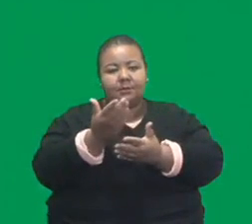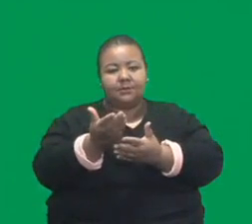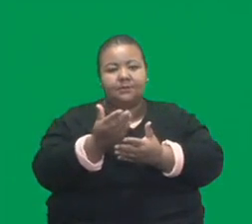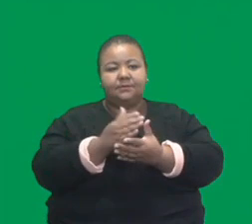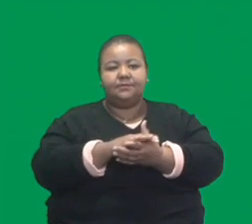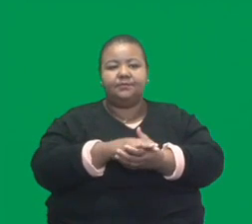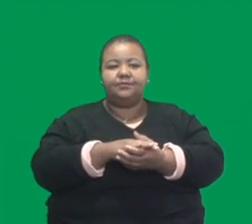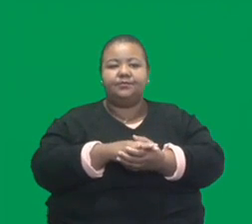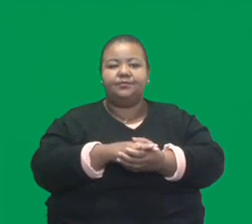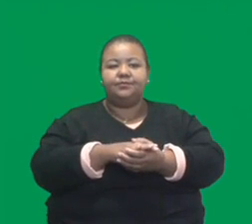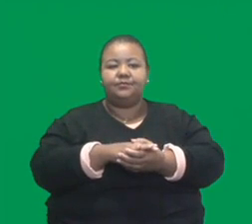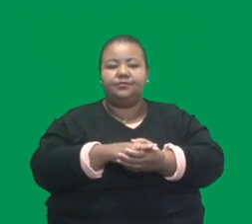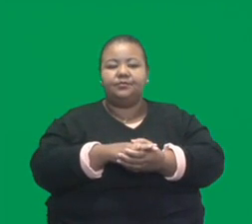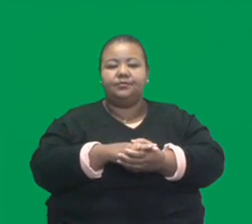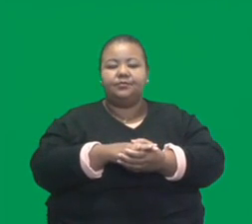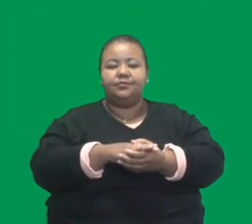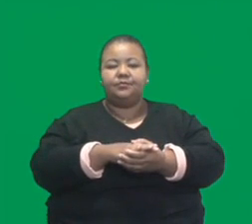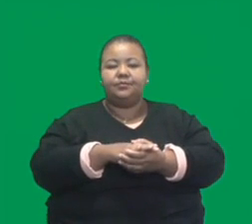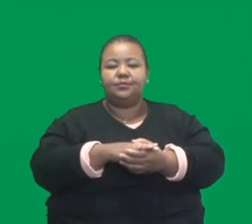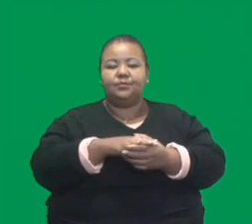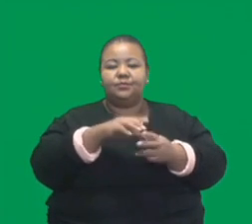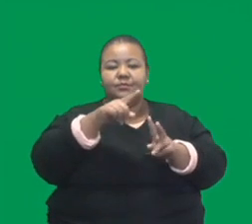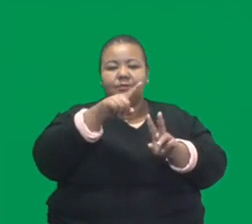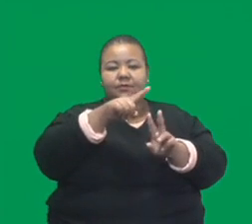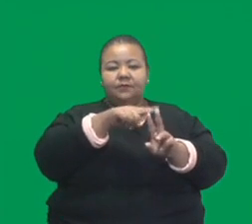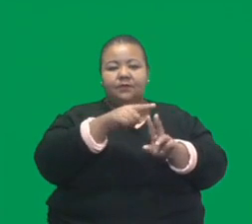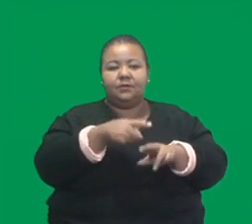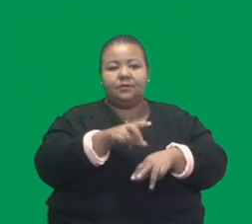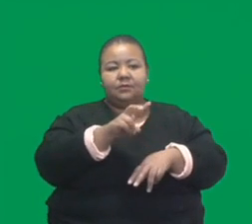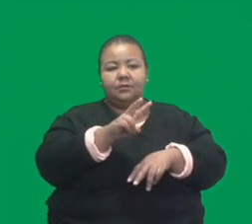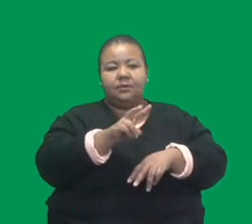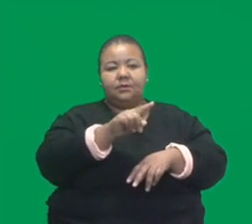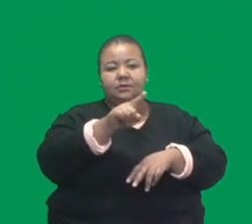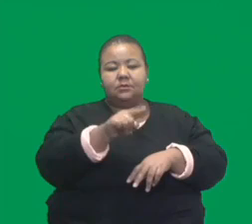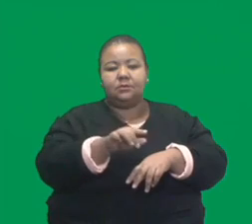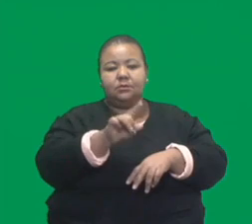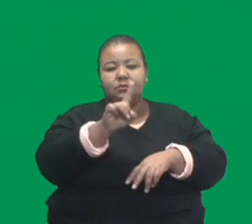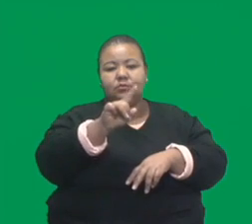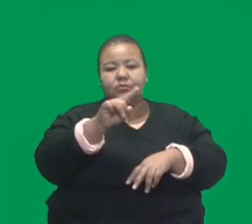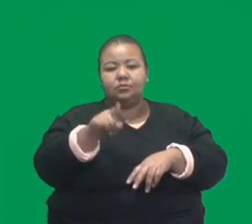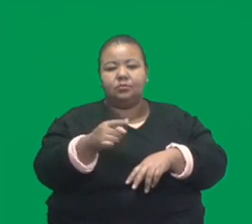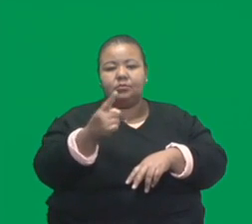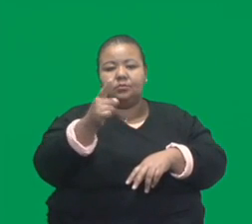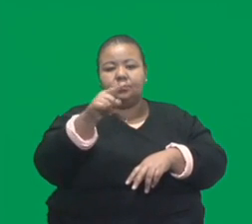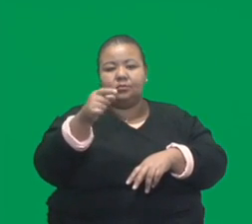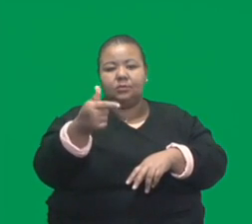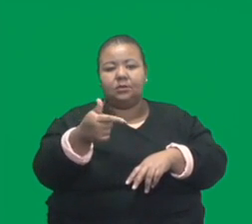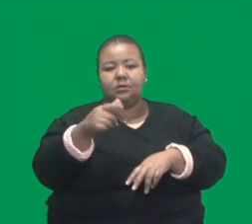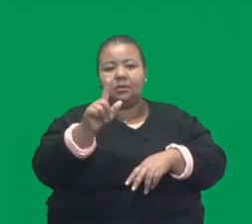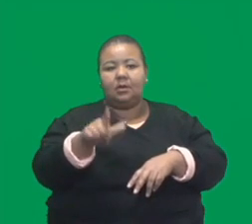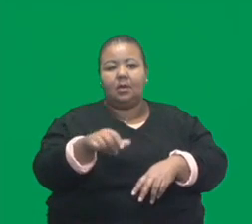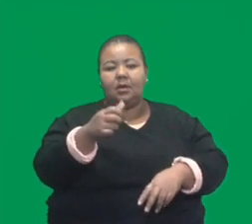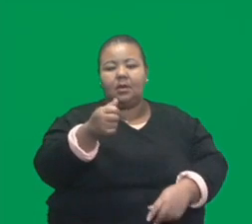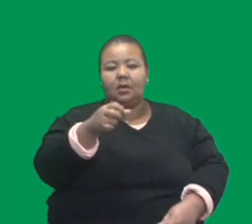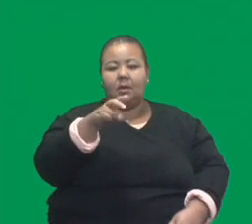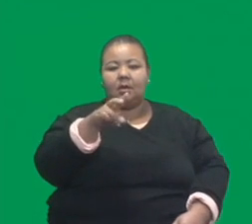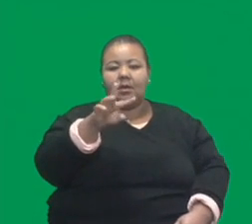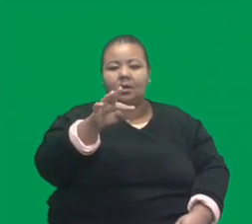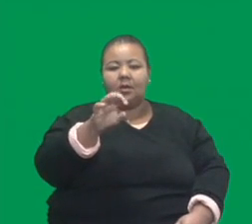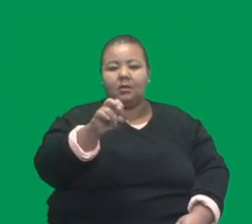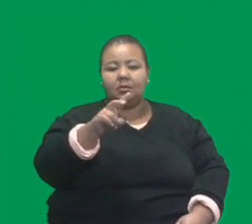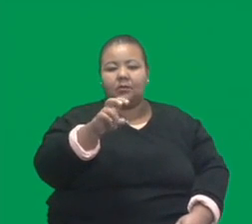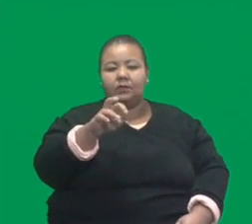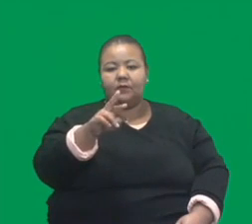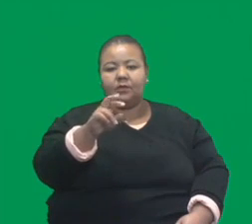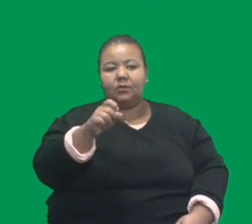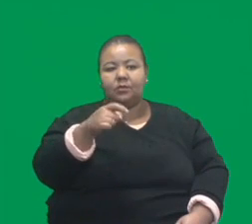Acompanhe. O vetor V, 1,5, é autovetor na transformação do